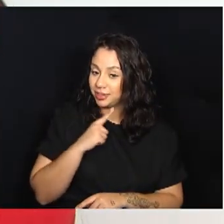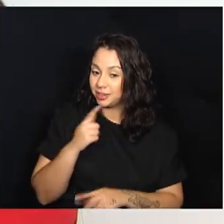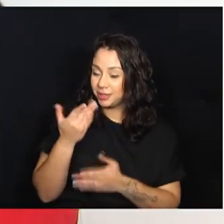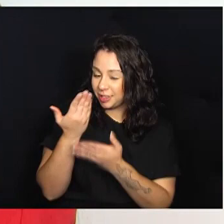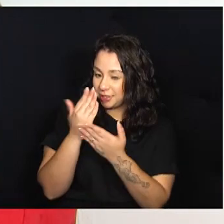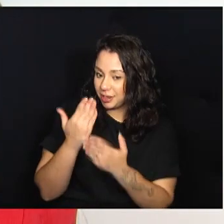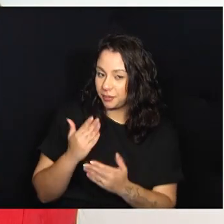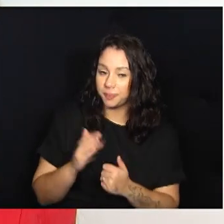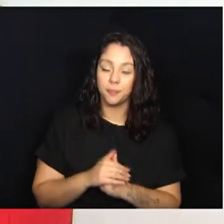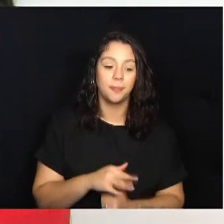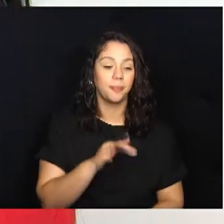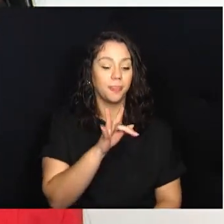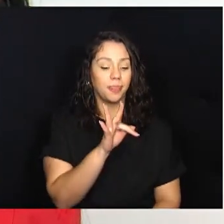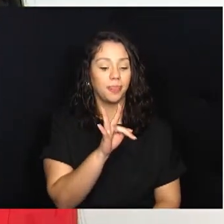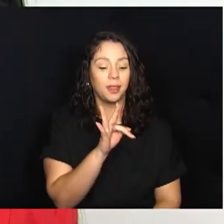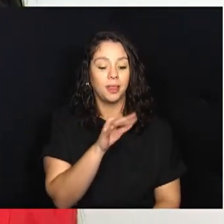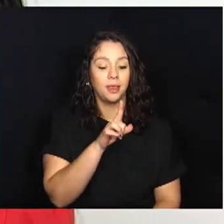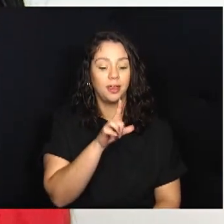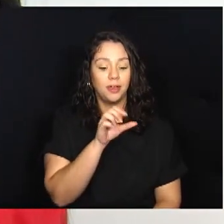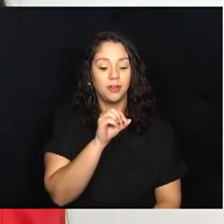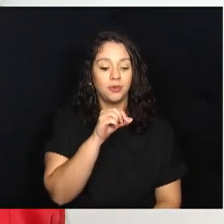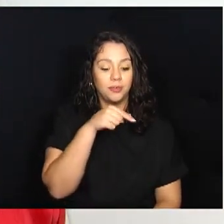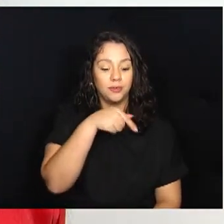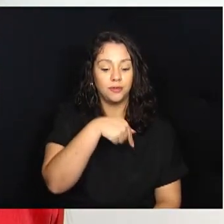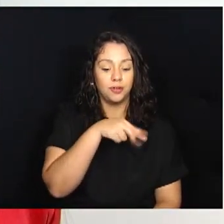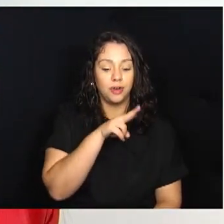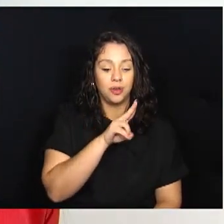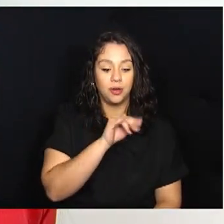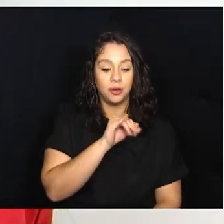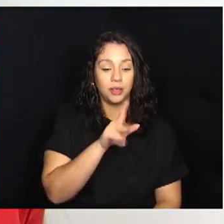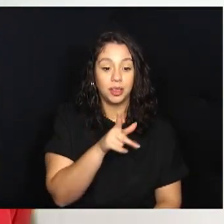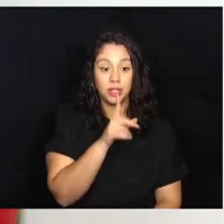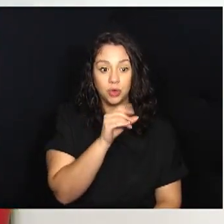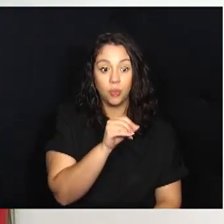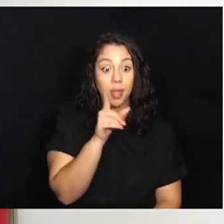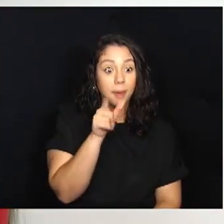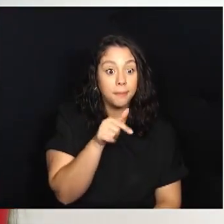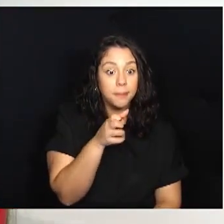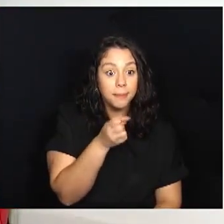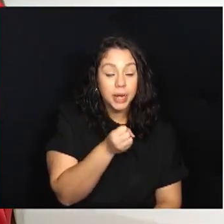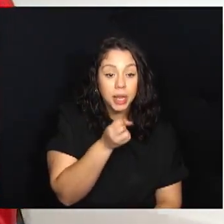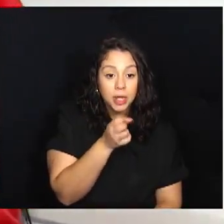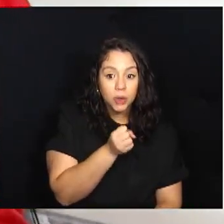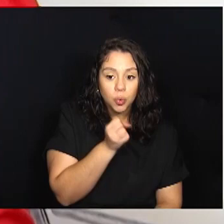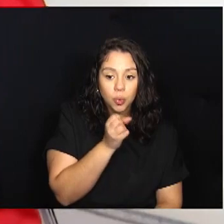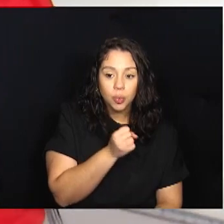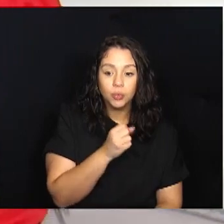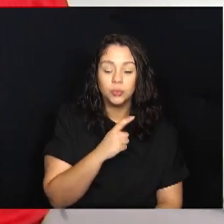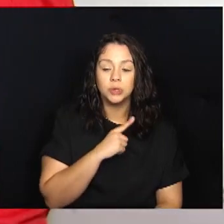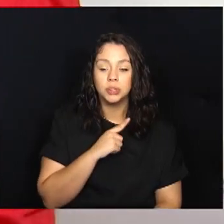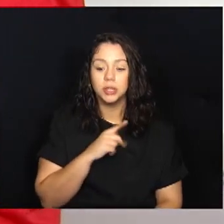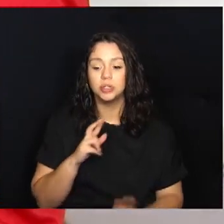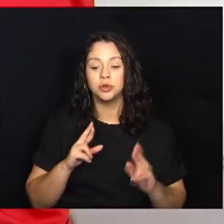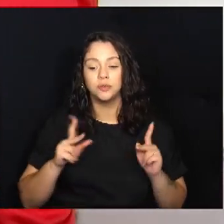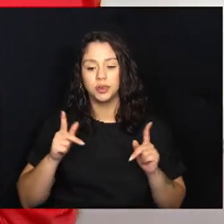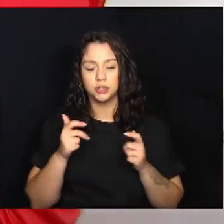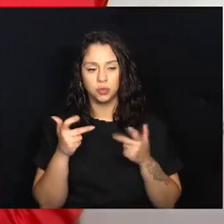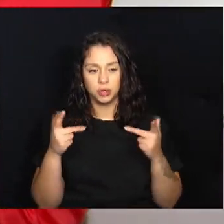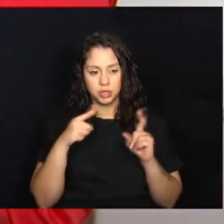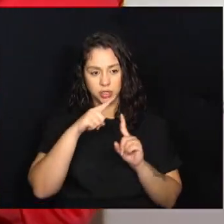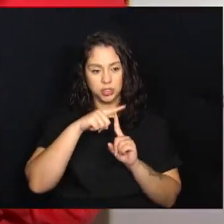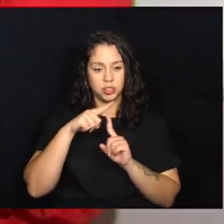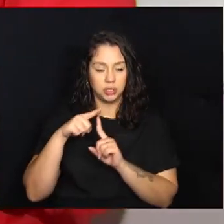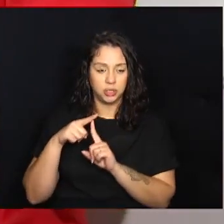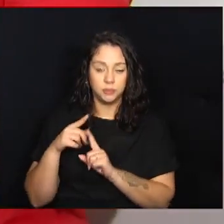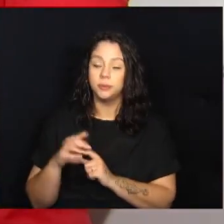o nosso personagem do É o Bicho de hoje, ele é todo branco. Tem alguma diferença sobre espécie